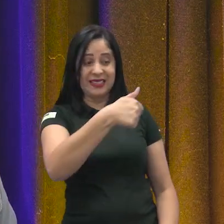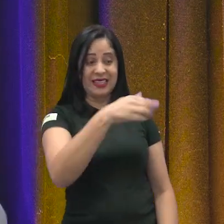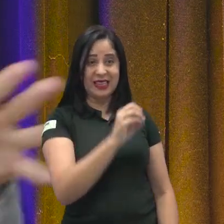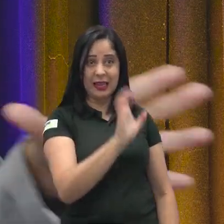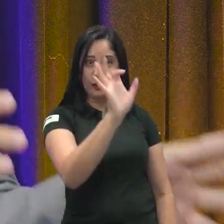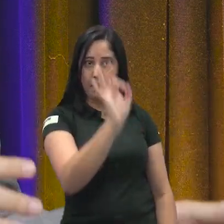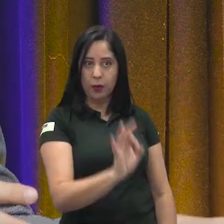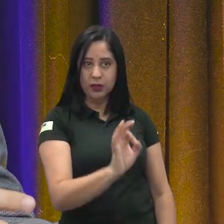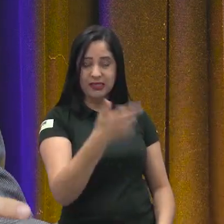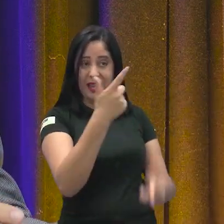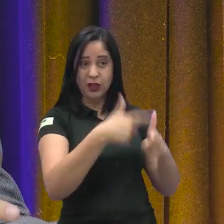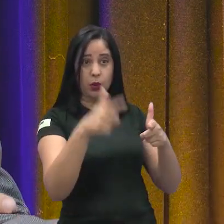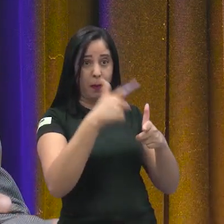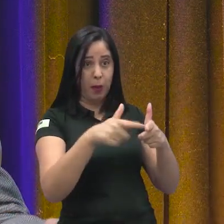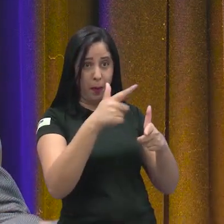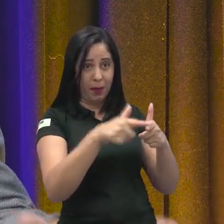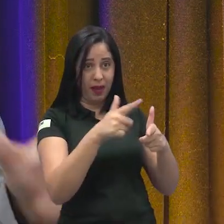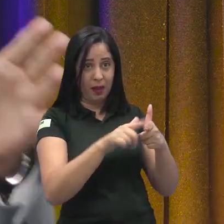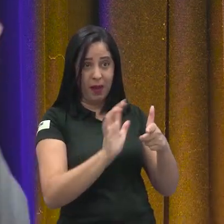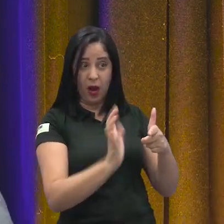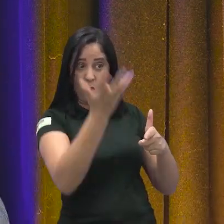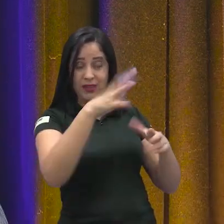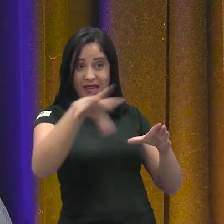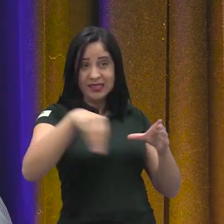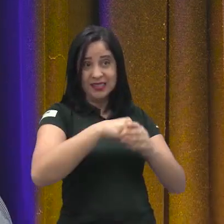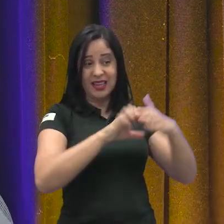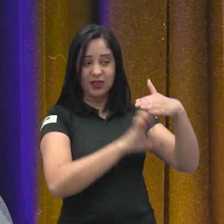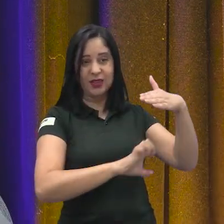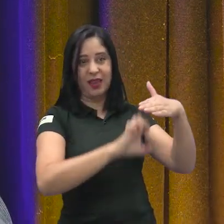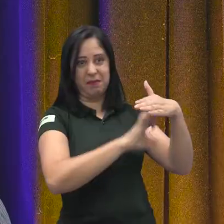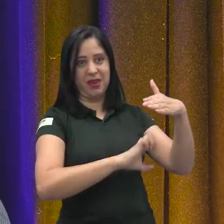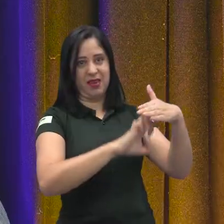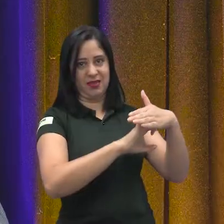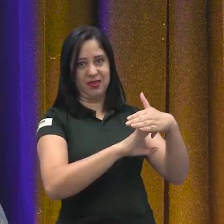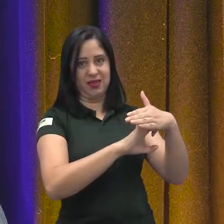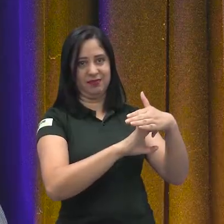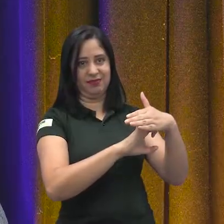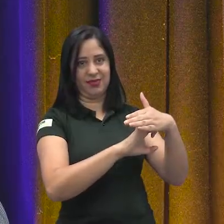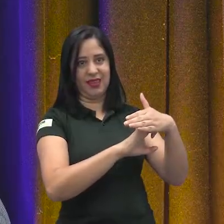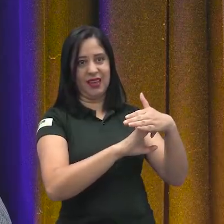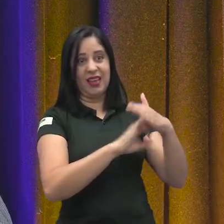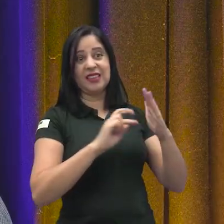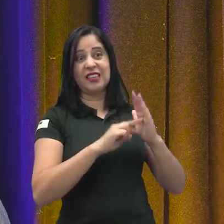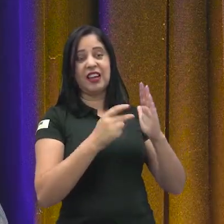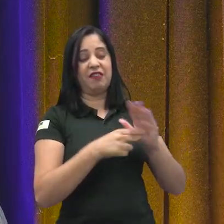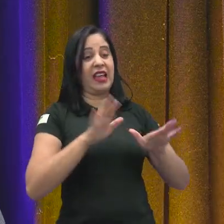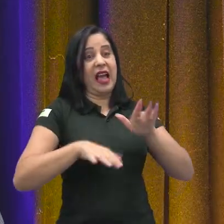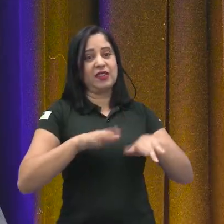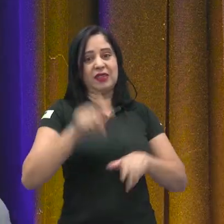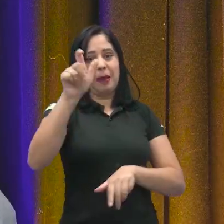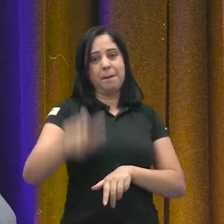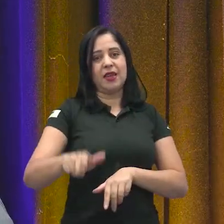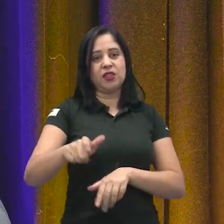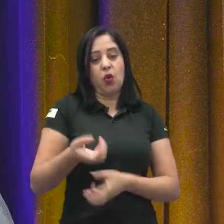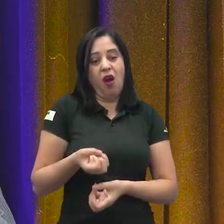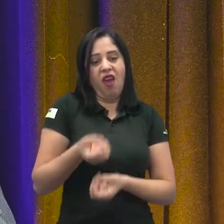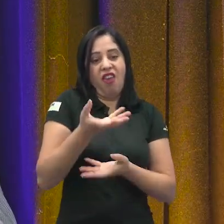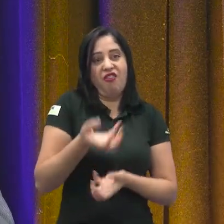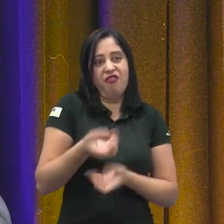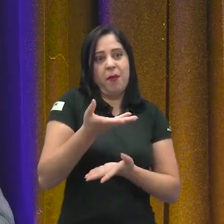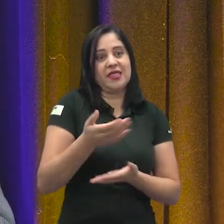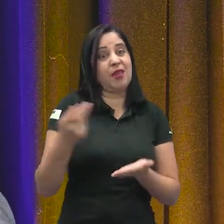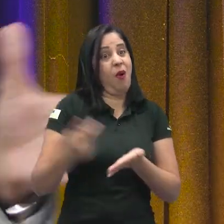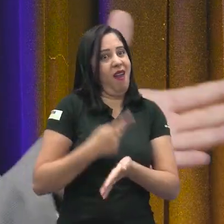70% dos problemas de uma empresa começam na comunicação. Alguém que não passou uma mensagem correta ou alguém que não entendeu